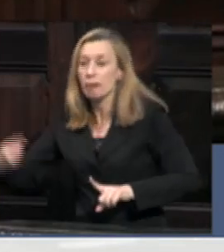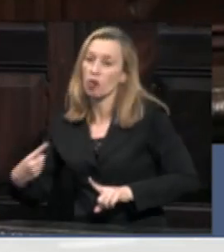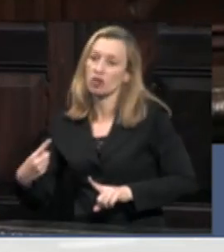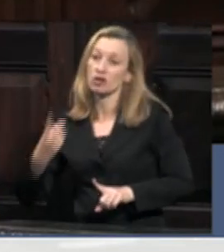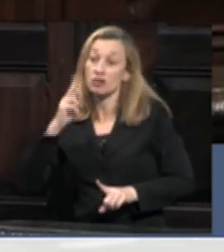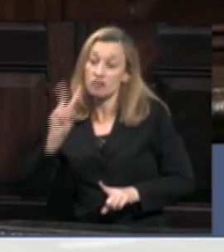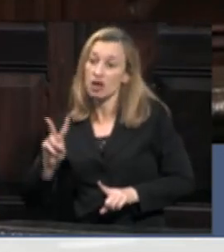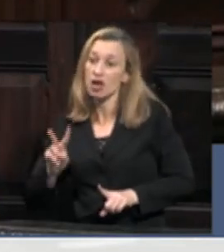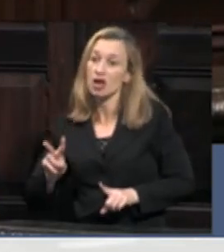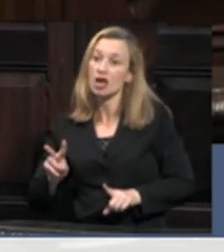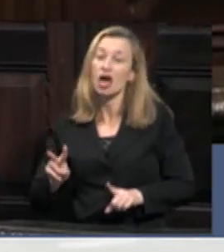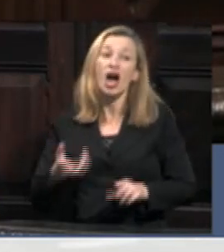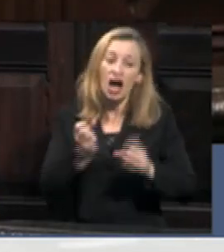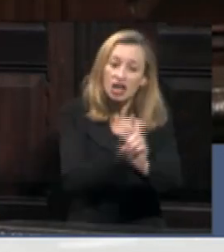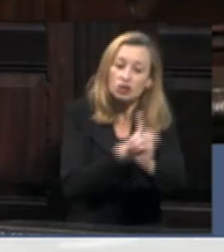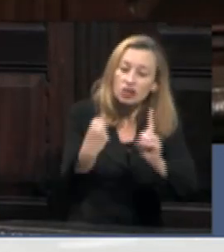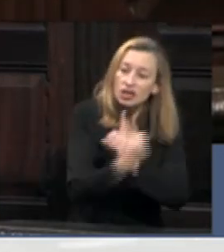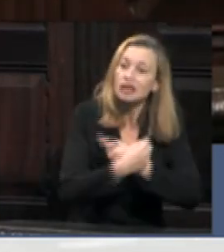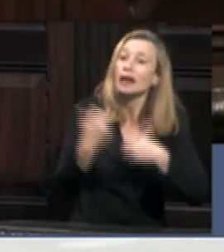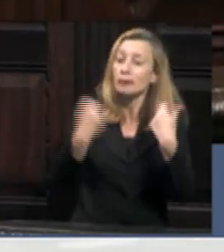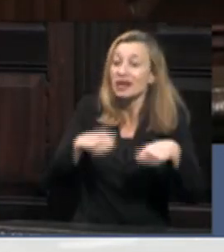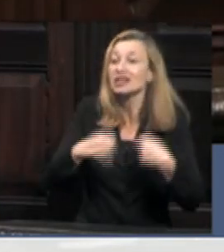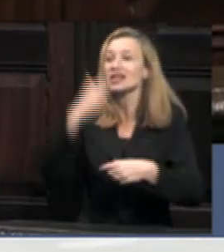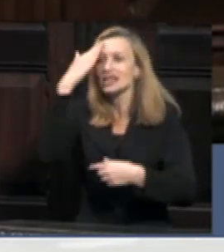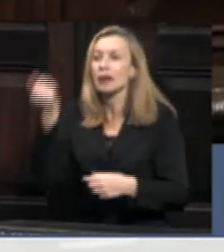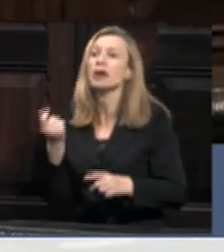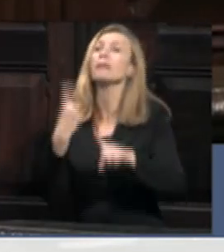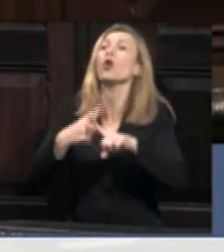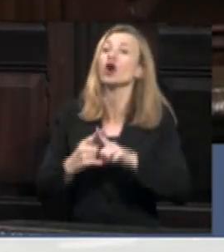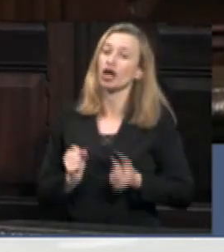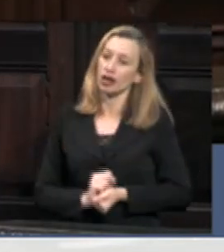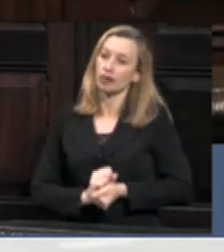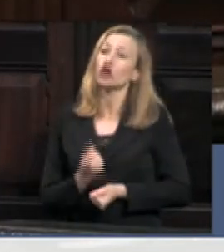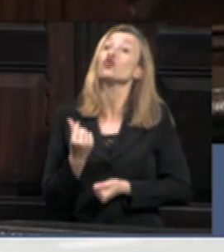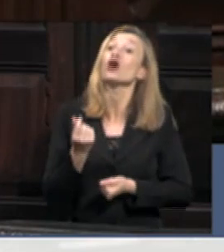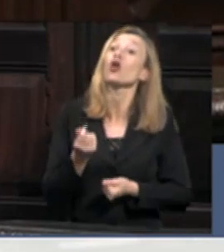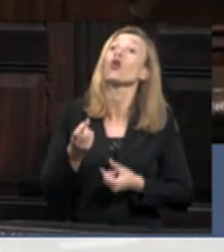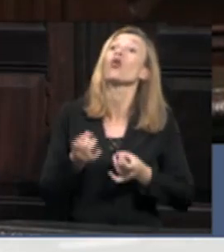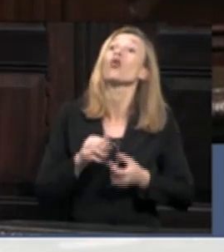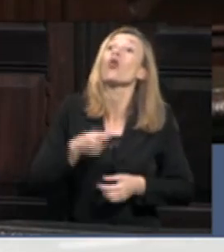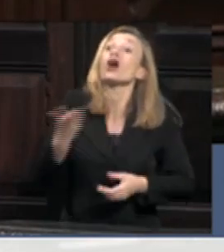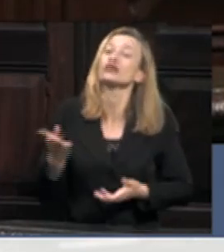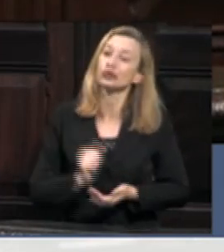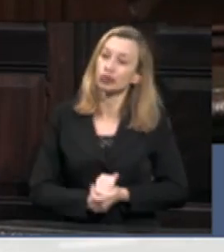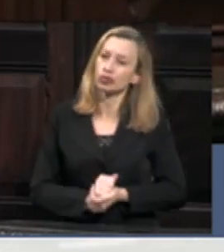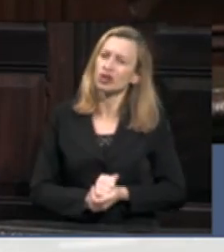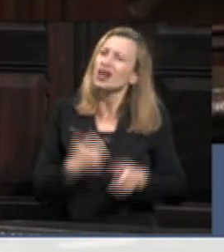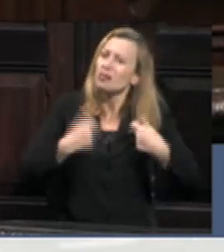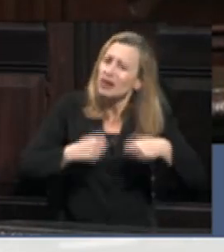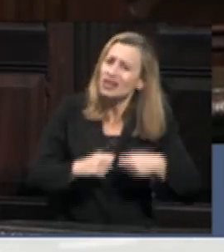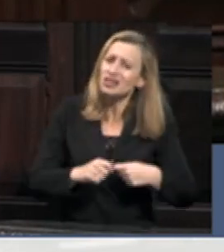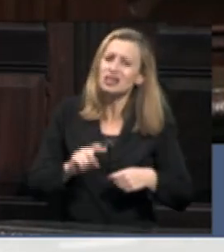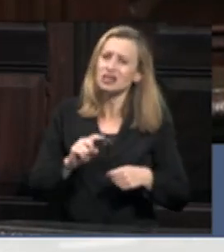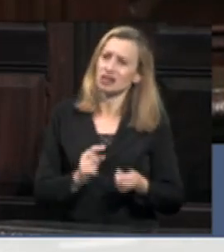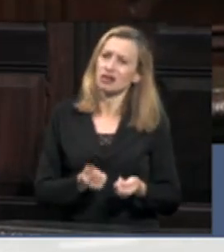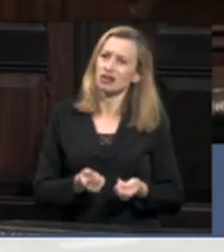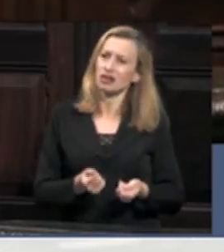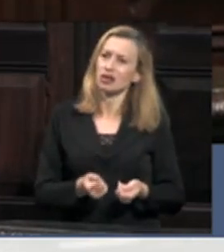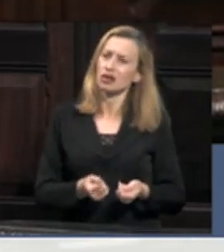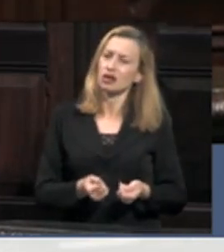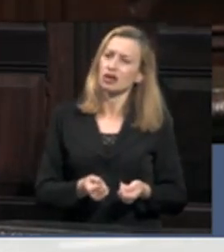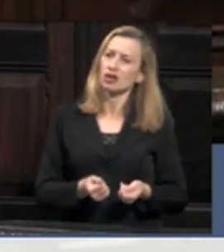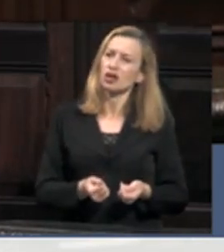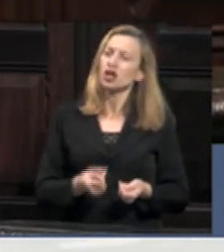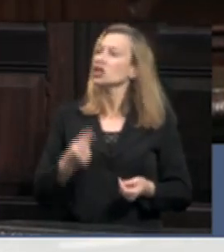por que está sendo vendido e por quanto está sendo vendido. Não pode tomar conhecimento desse tipo de ação por parte de um